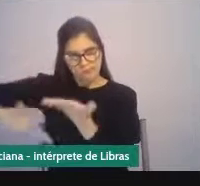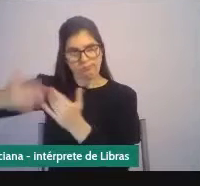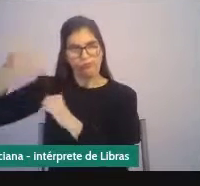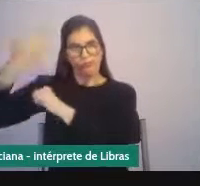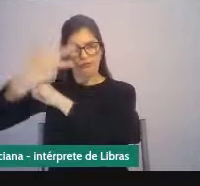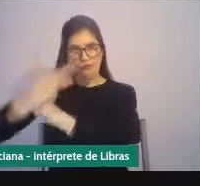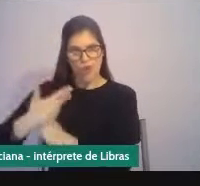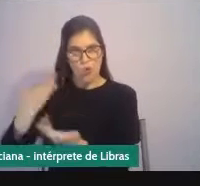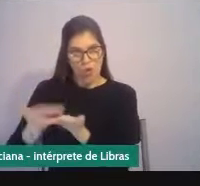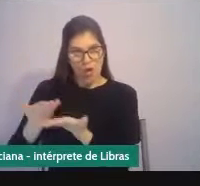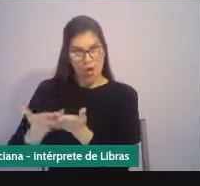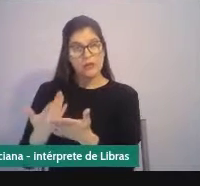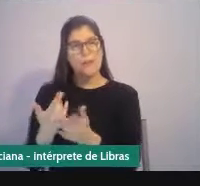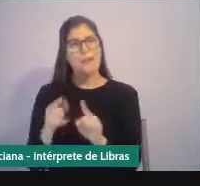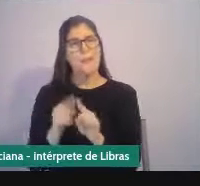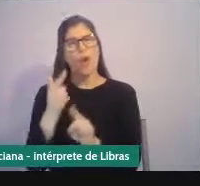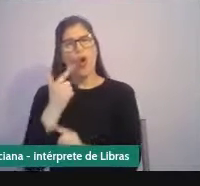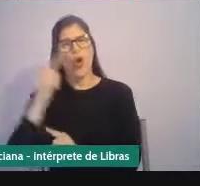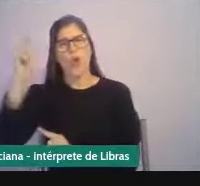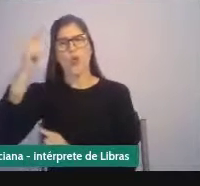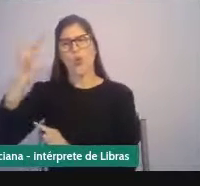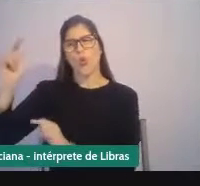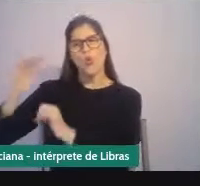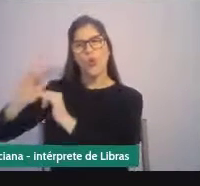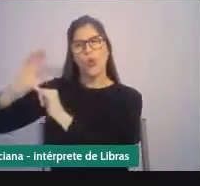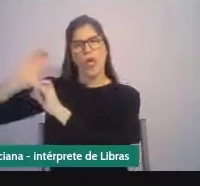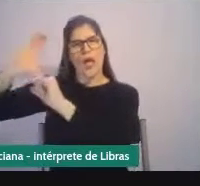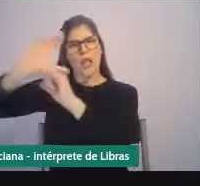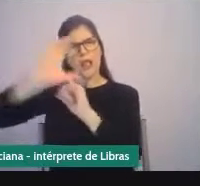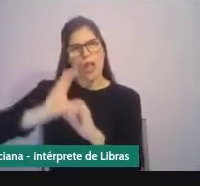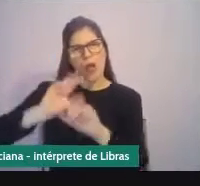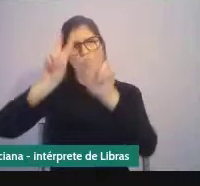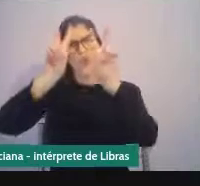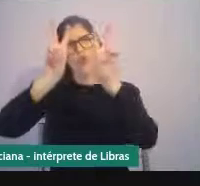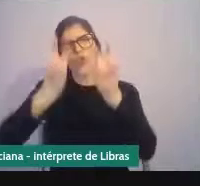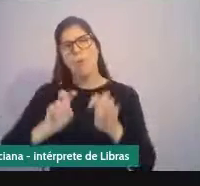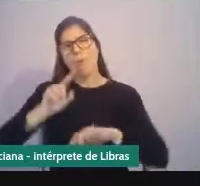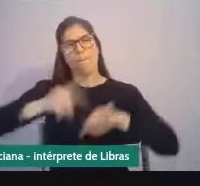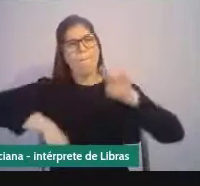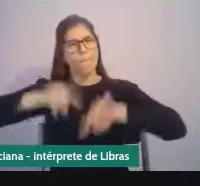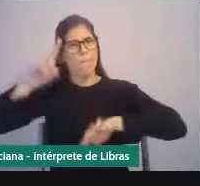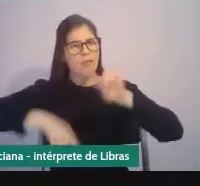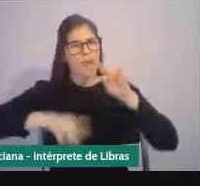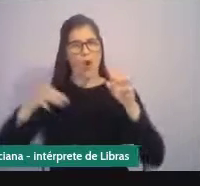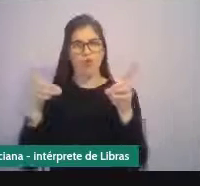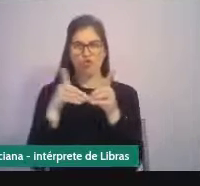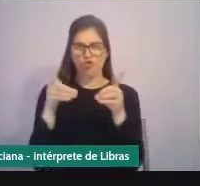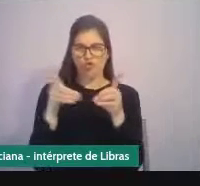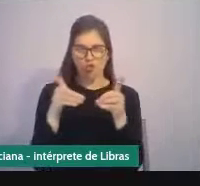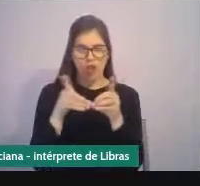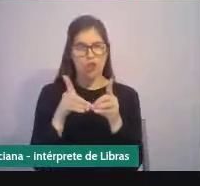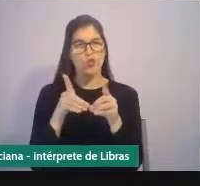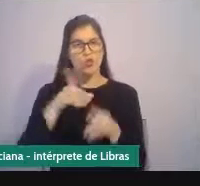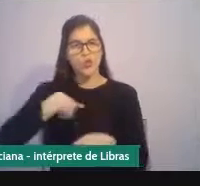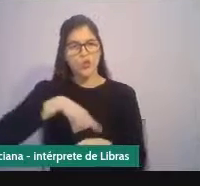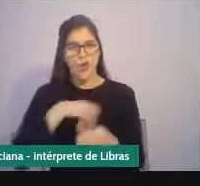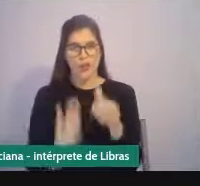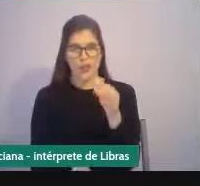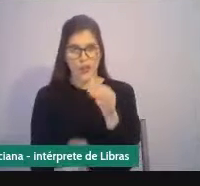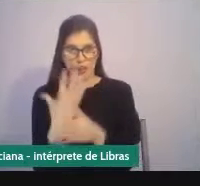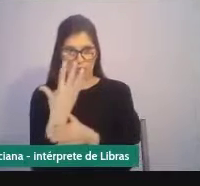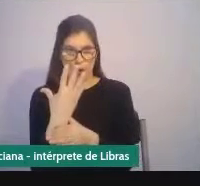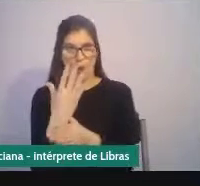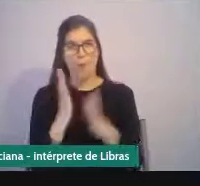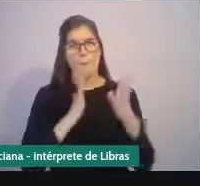compartilhamento dos outros materiais didáticos produzidos nessa etapa aí que nós vivenciamos da